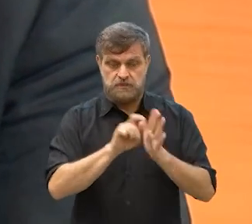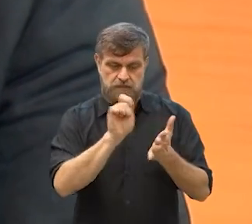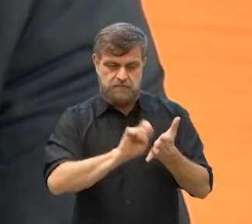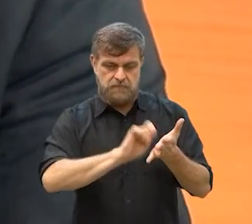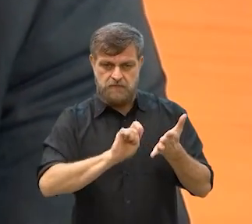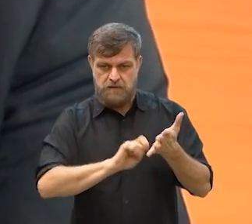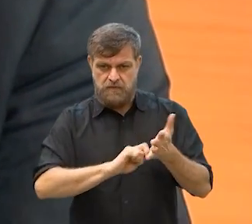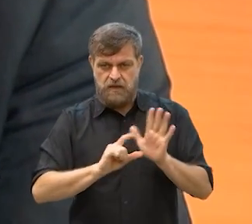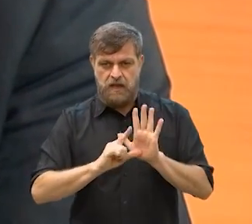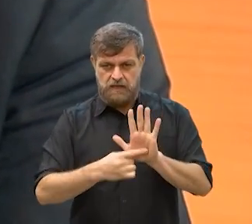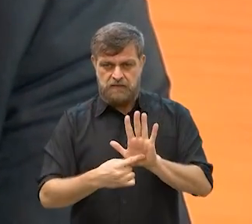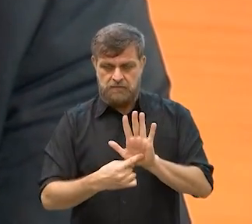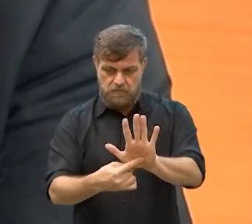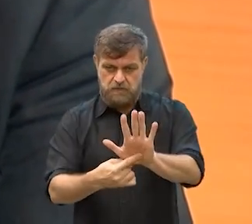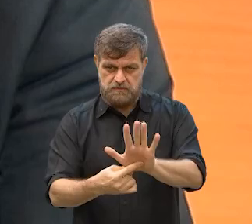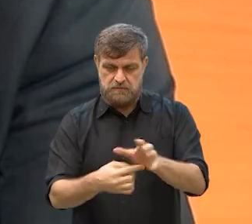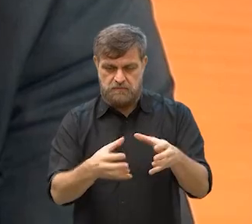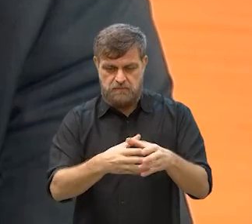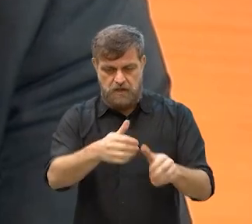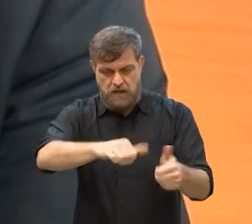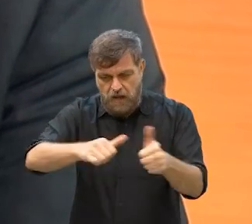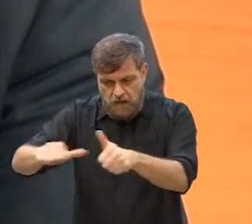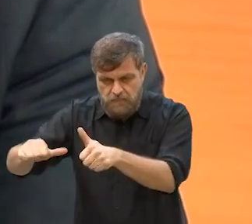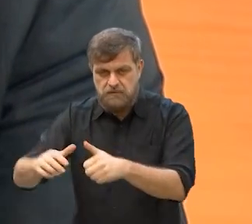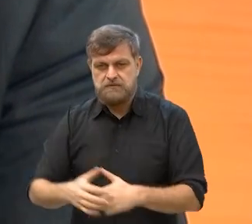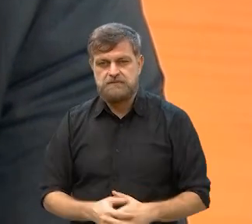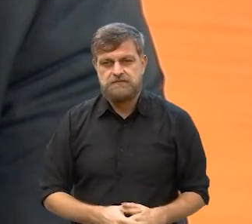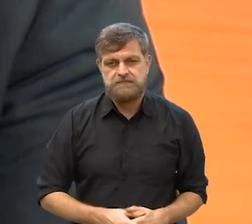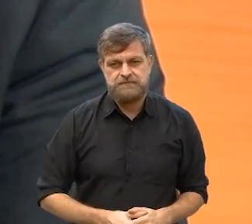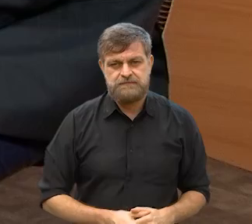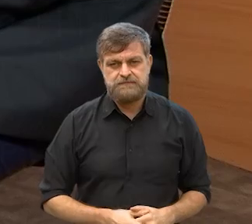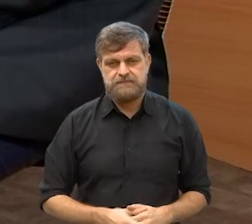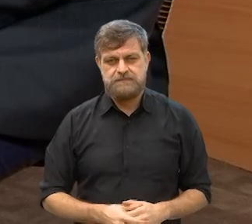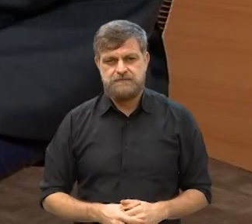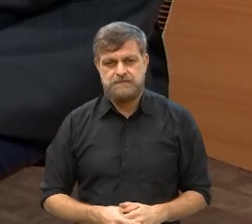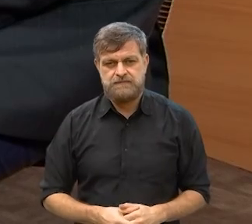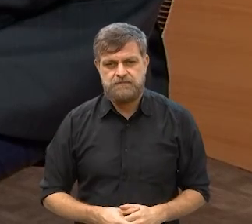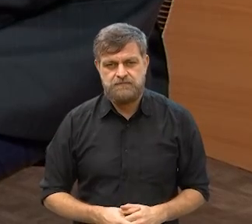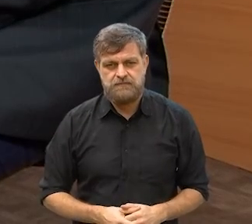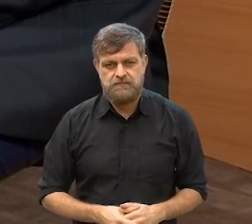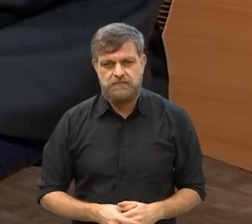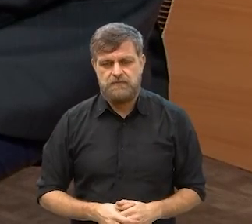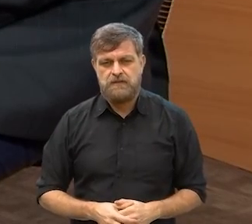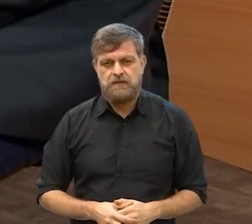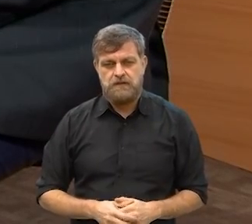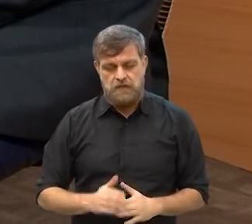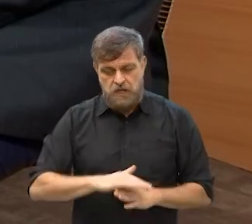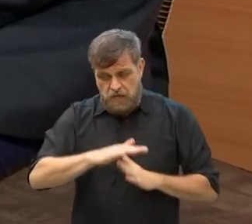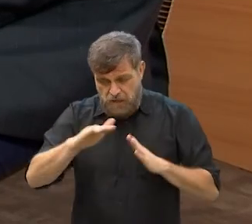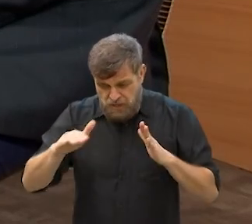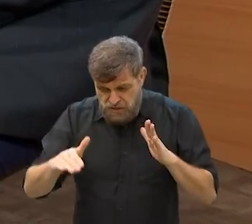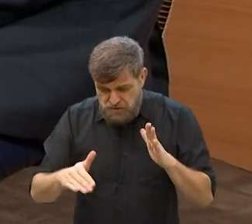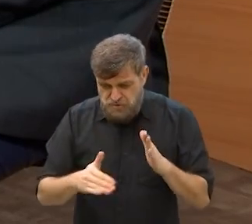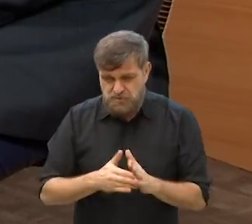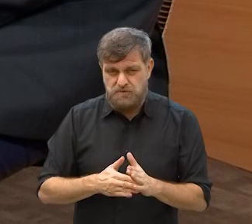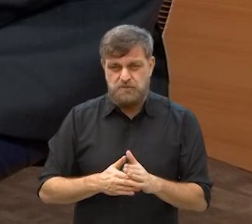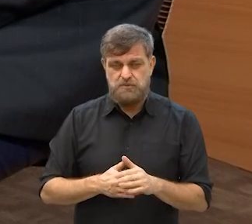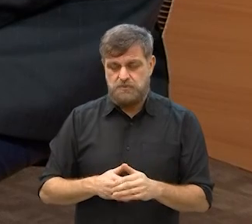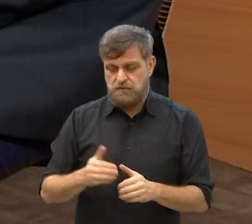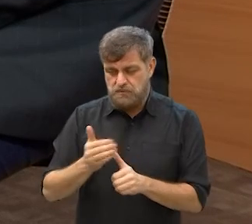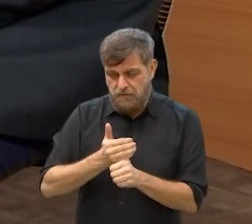E aí apresentamos para que seja apreciado pelos pares. E avaliando aí toda essa demanda ao longo do seu